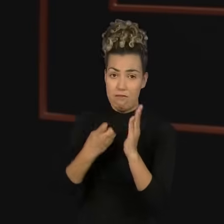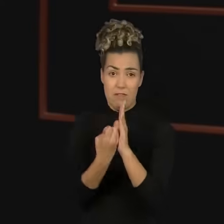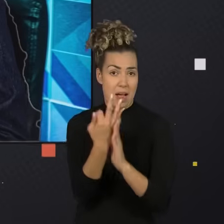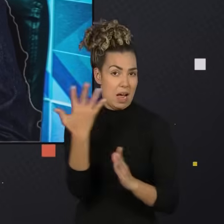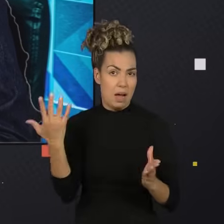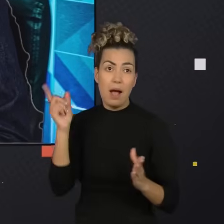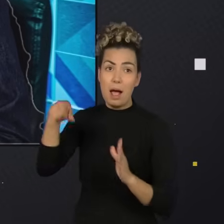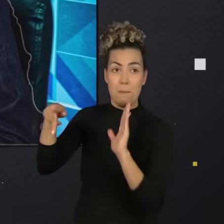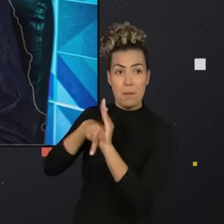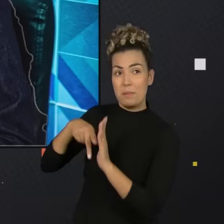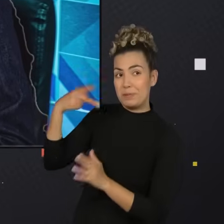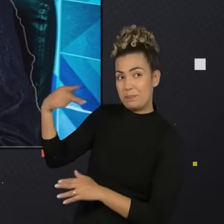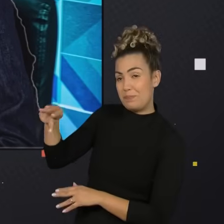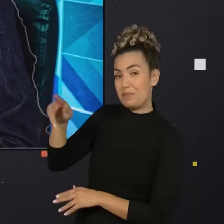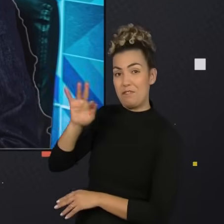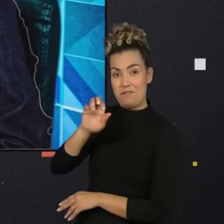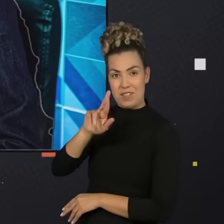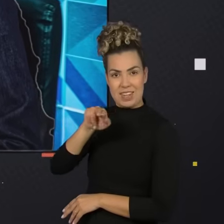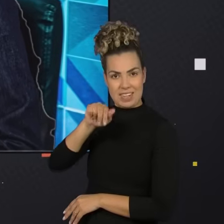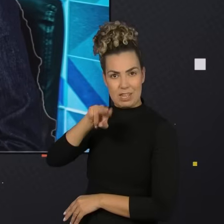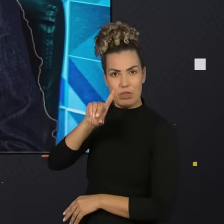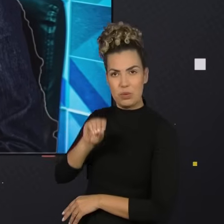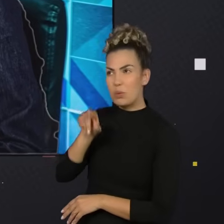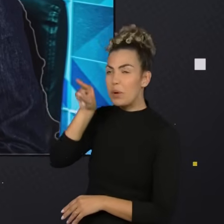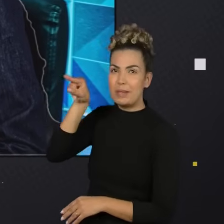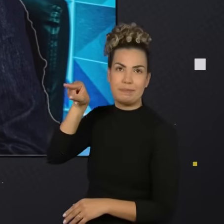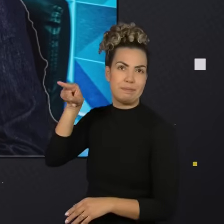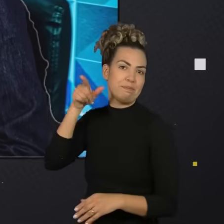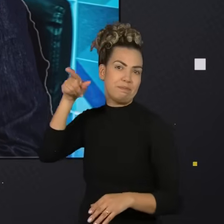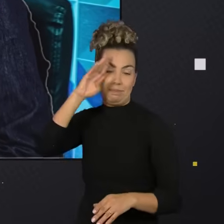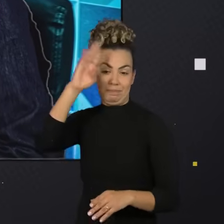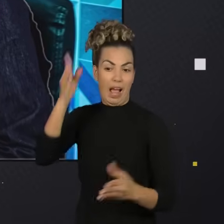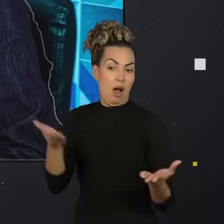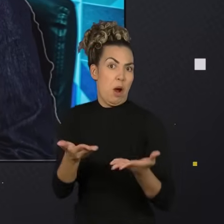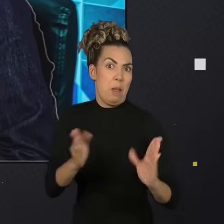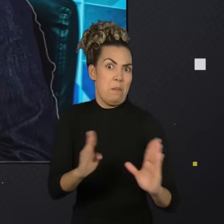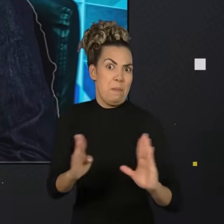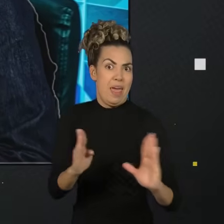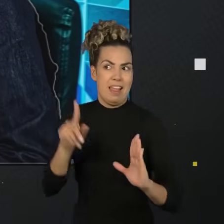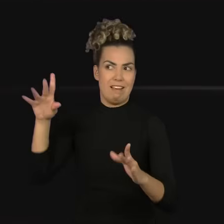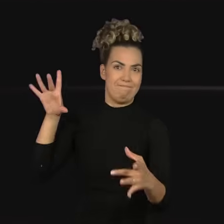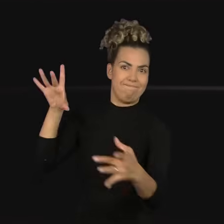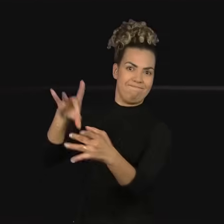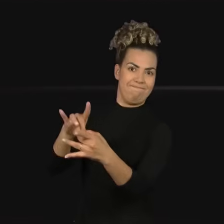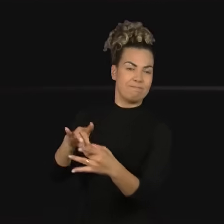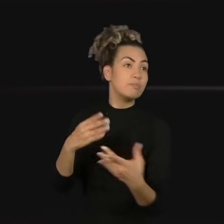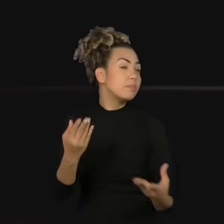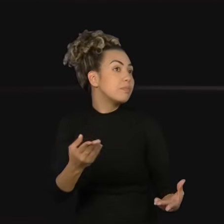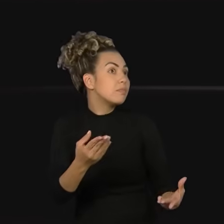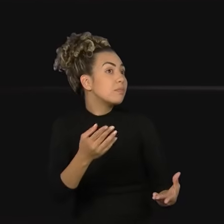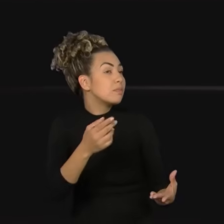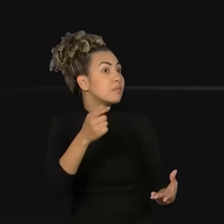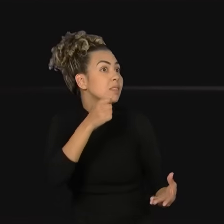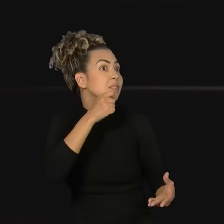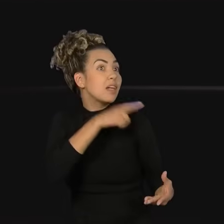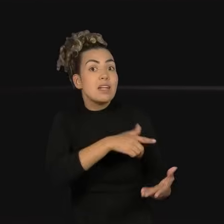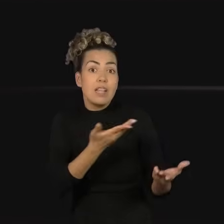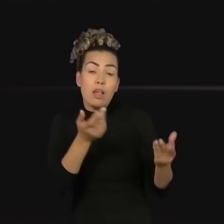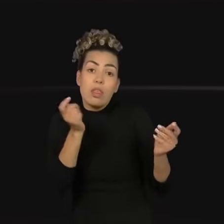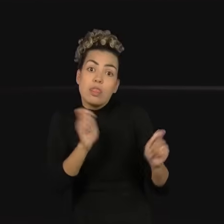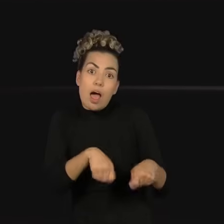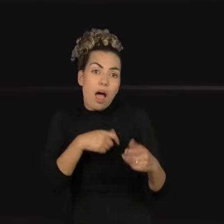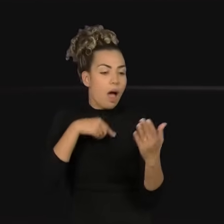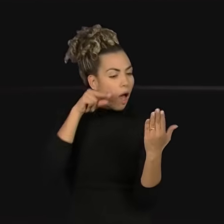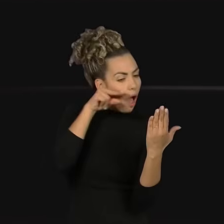Fernando, que é um cara bem atual, digamos assim. Né? Bacana, então, que todo mundo pode ir lá e acompanhar, né?